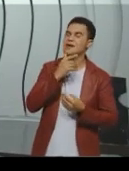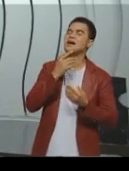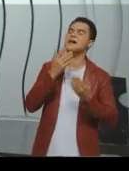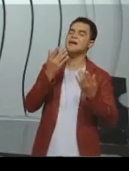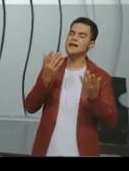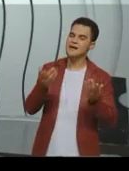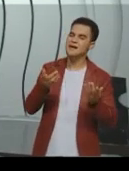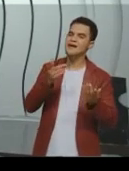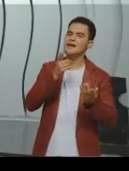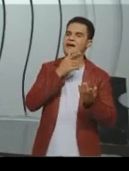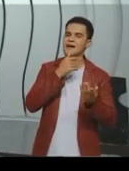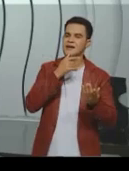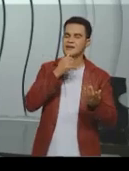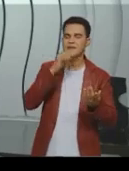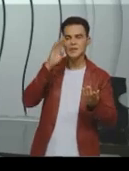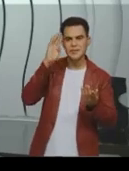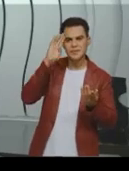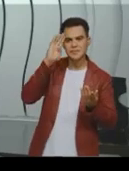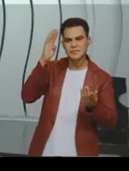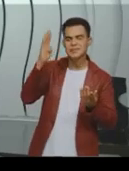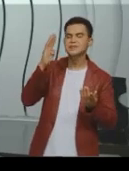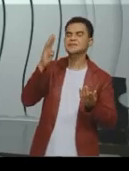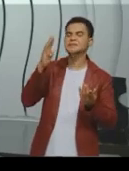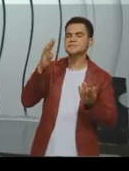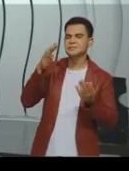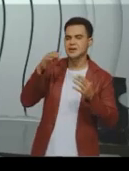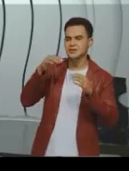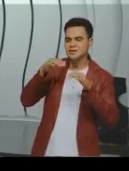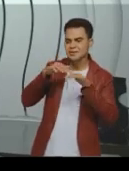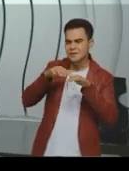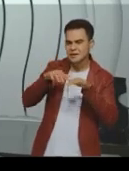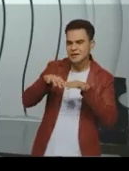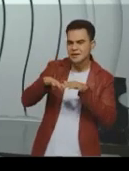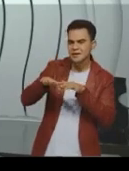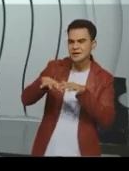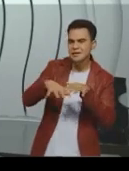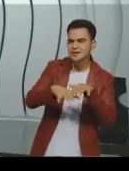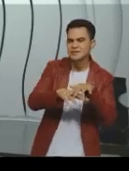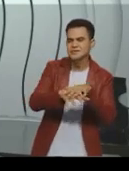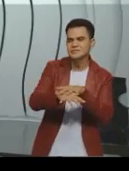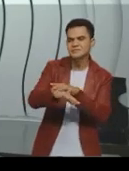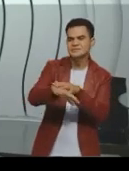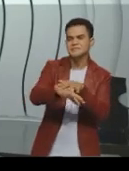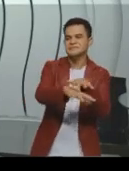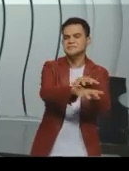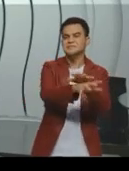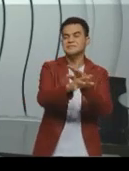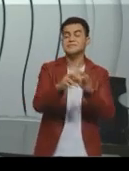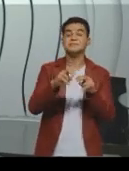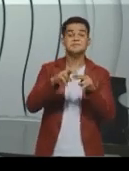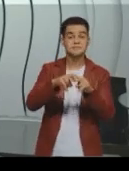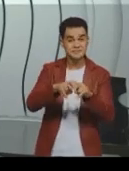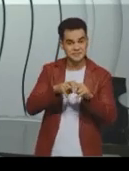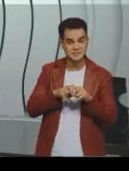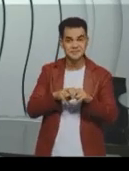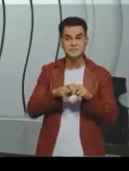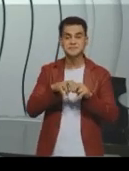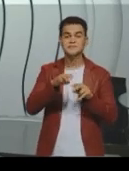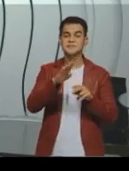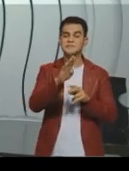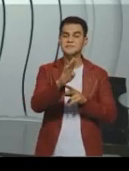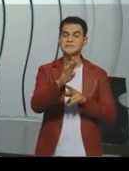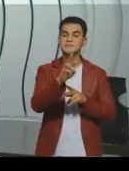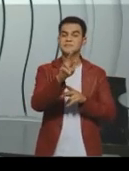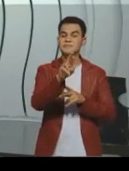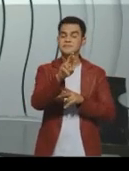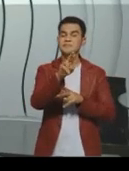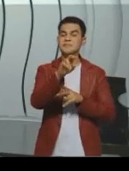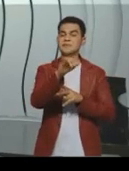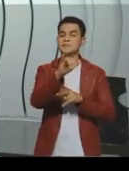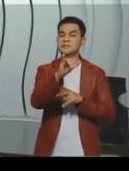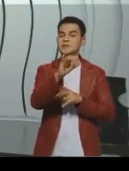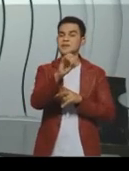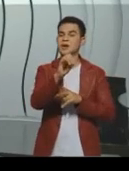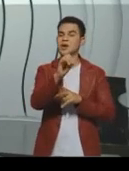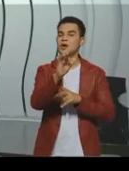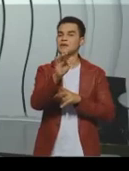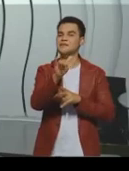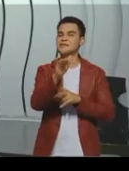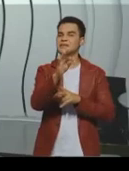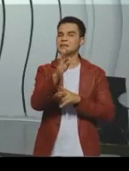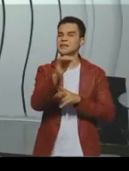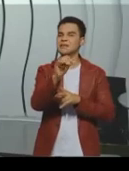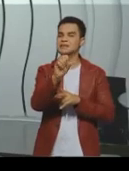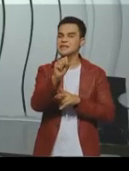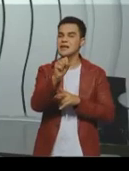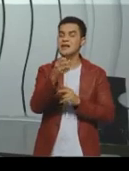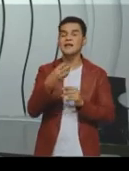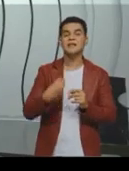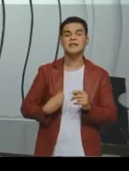de locomoção desse anterozoide. Por isso que as briófitas, elas vão viver em ambientes úmidos,